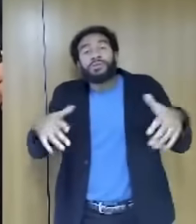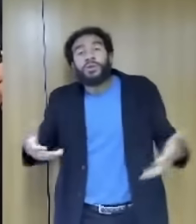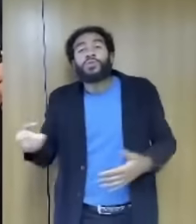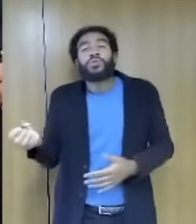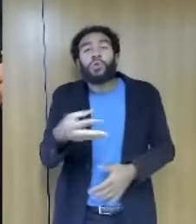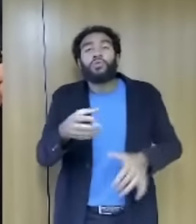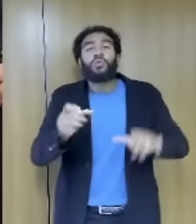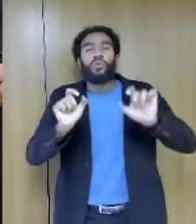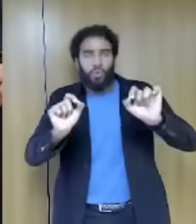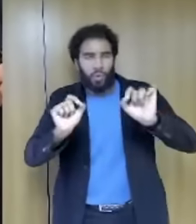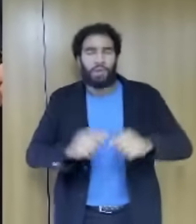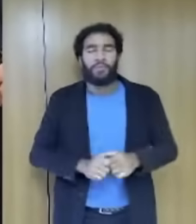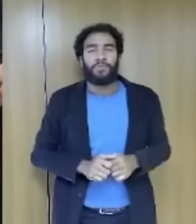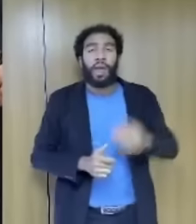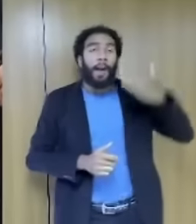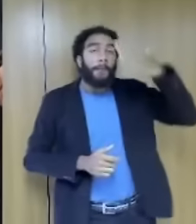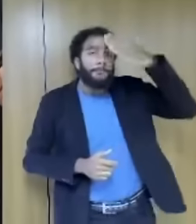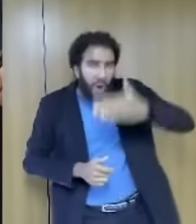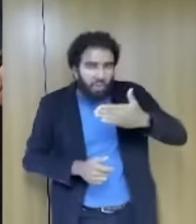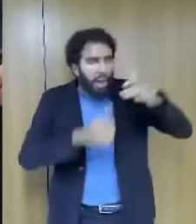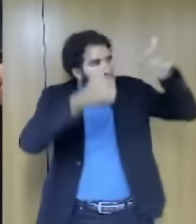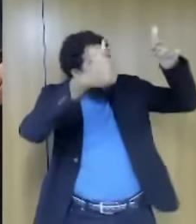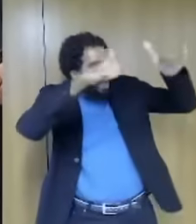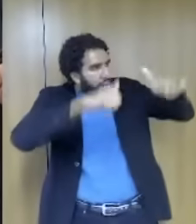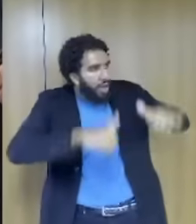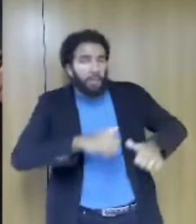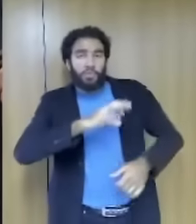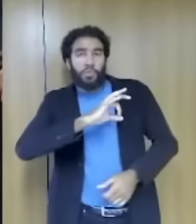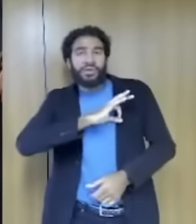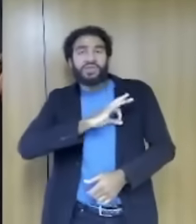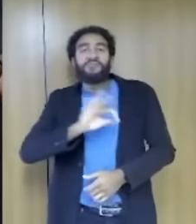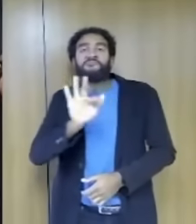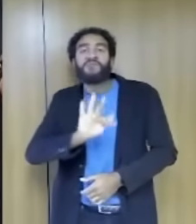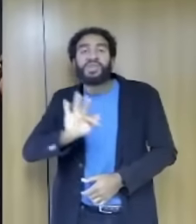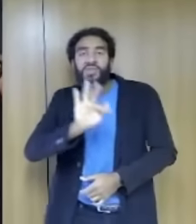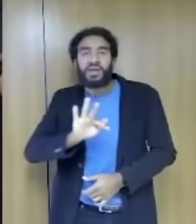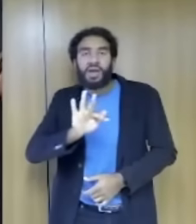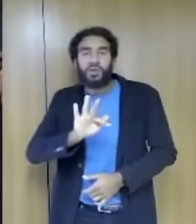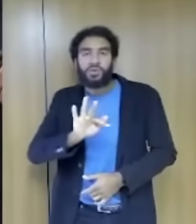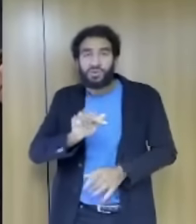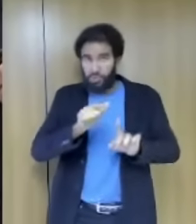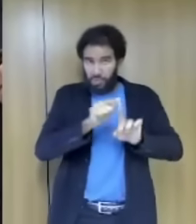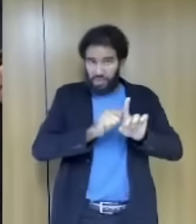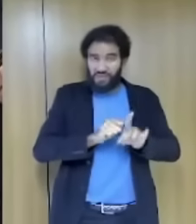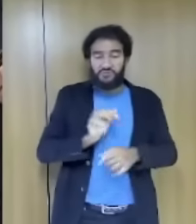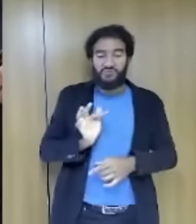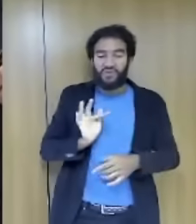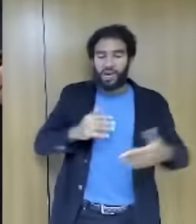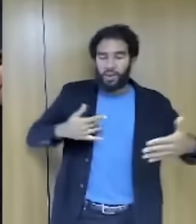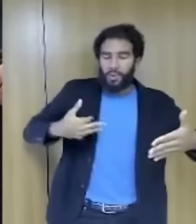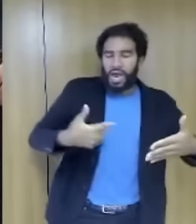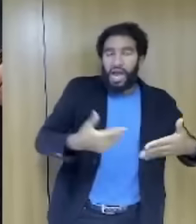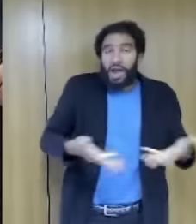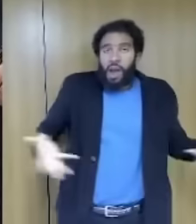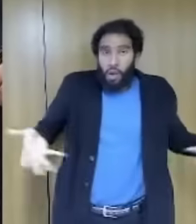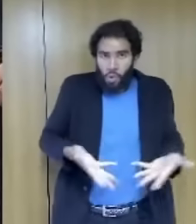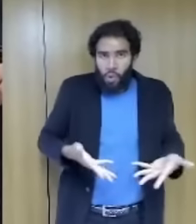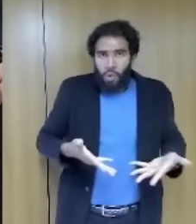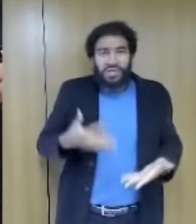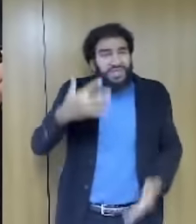as provas colhidas e reanalisadas pela Polícia Federal, de fevereiro para cá, confirmaram de